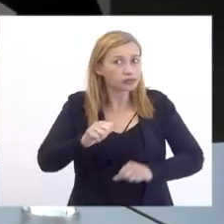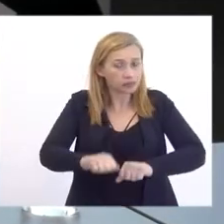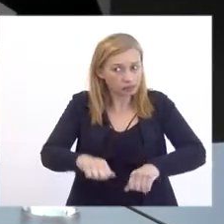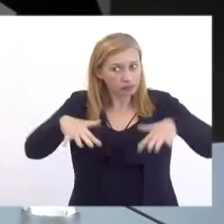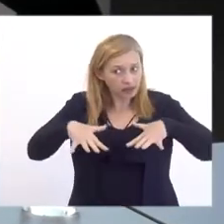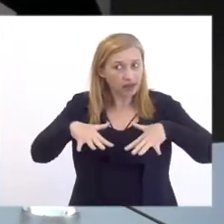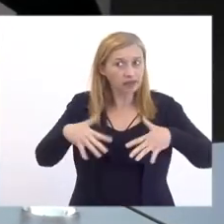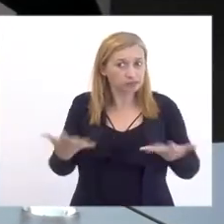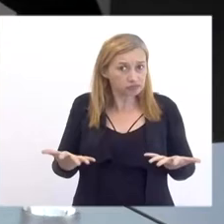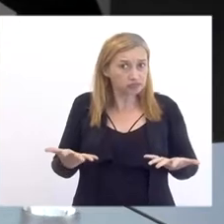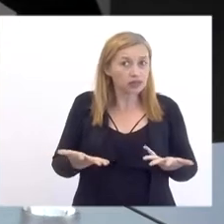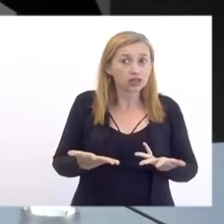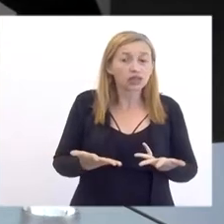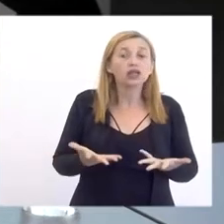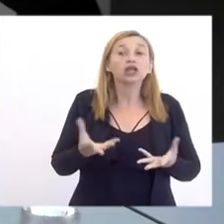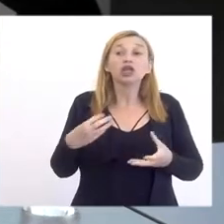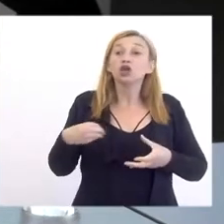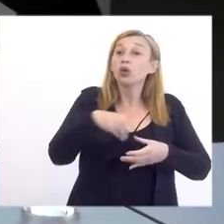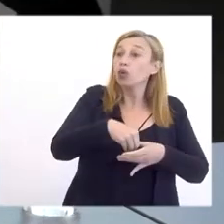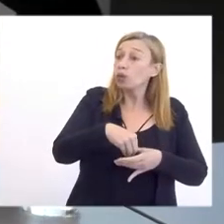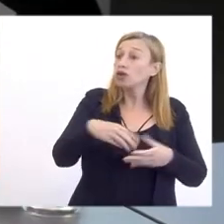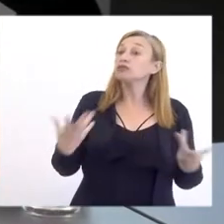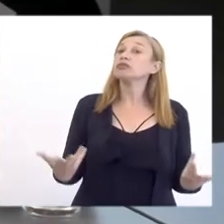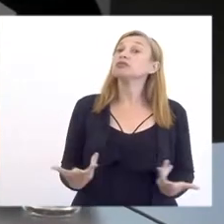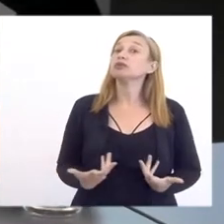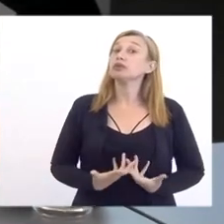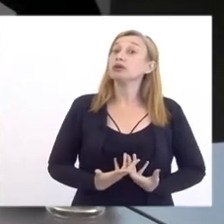Né? Incluindo